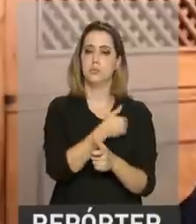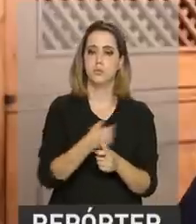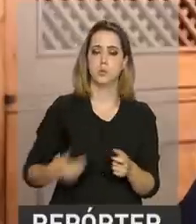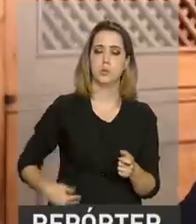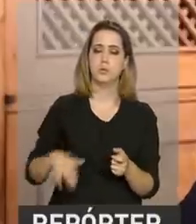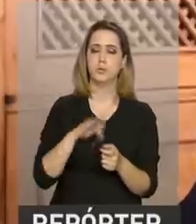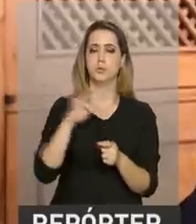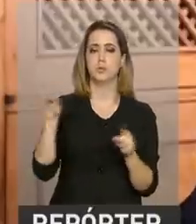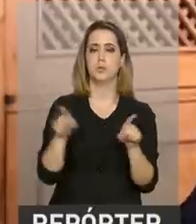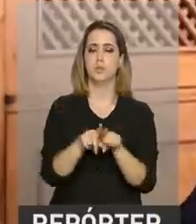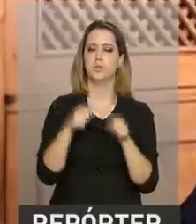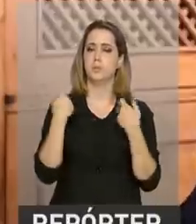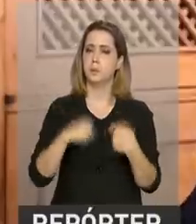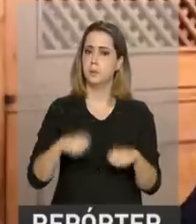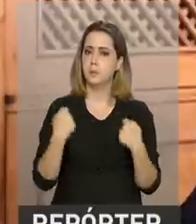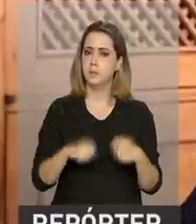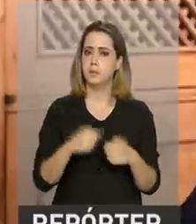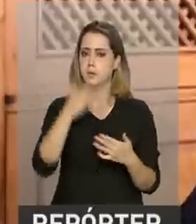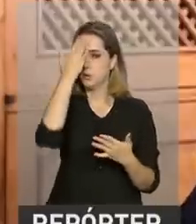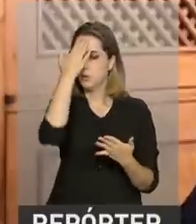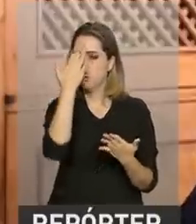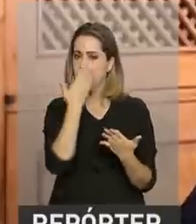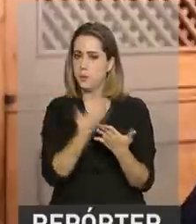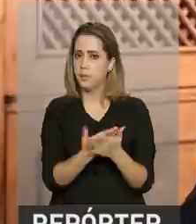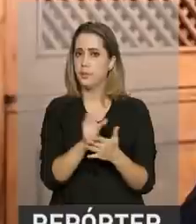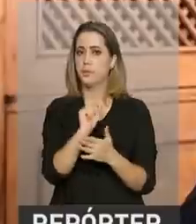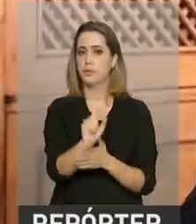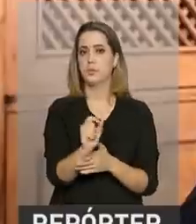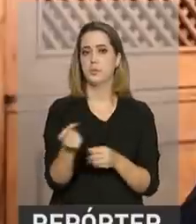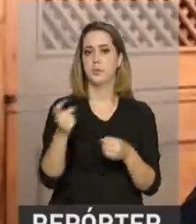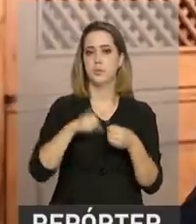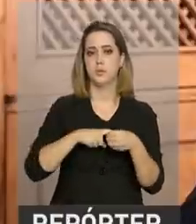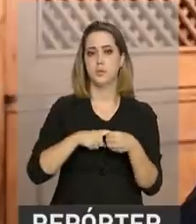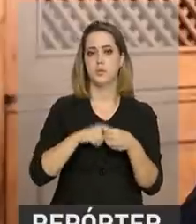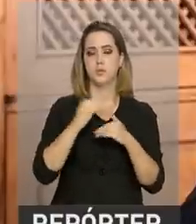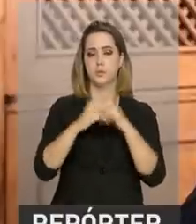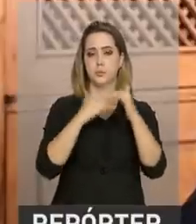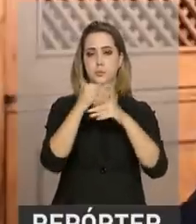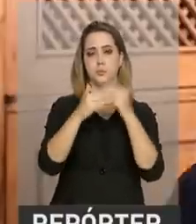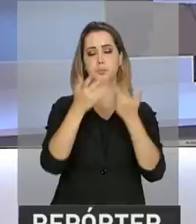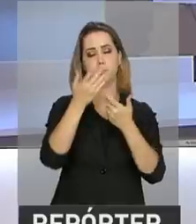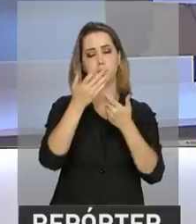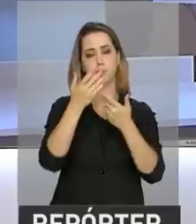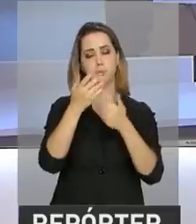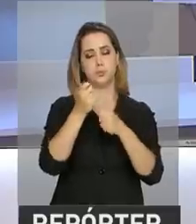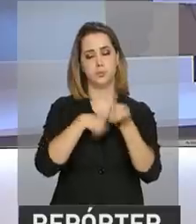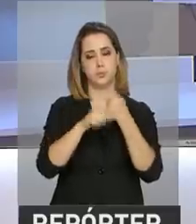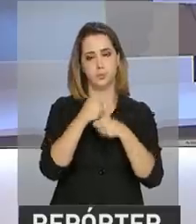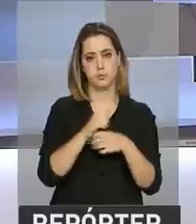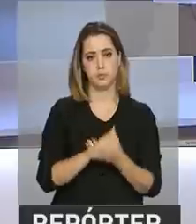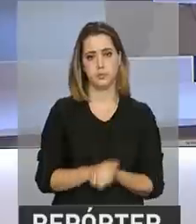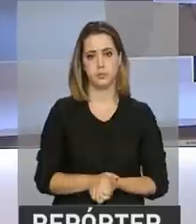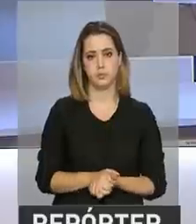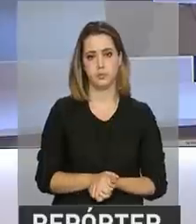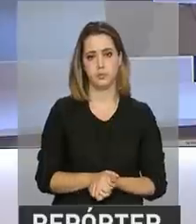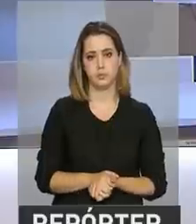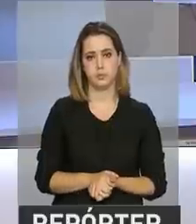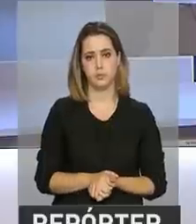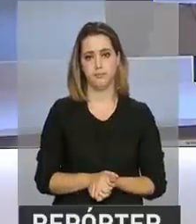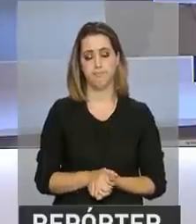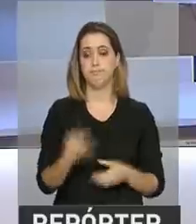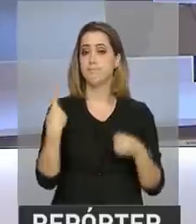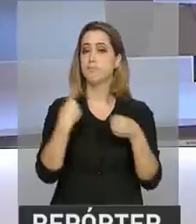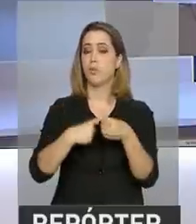federal e a necessária confiança para a retomada do crescimento econômico. Em